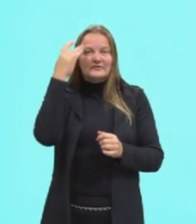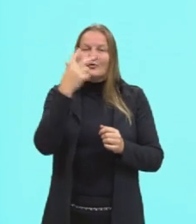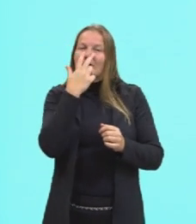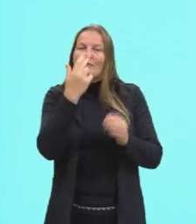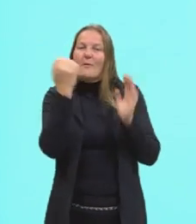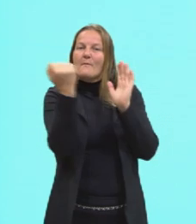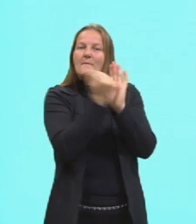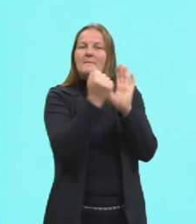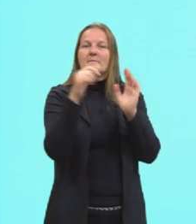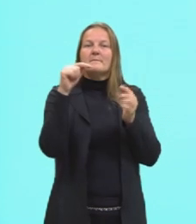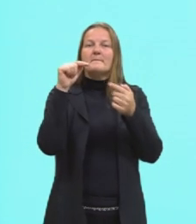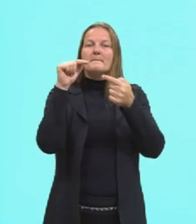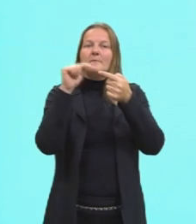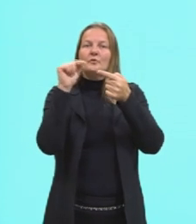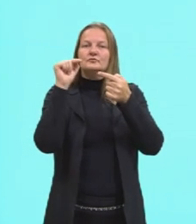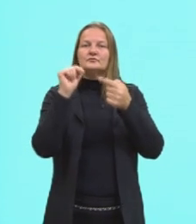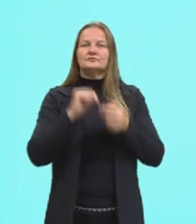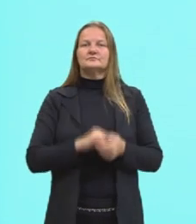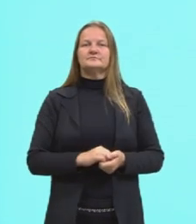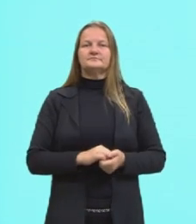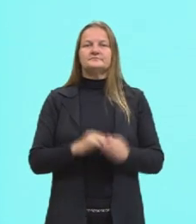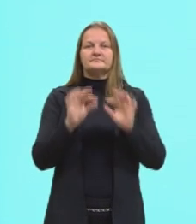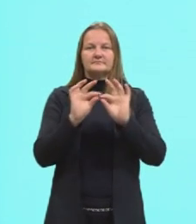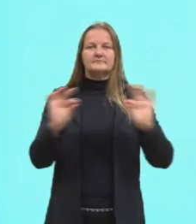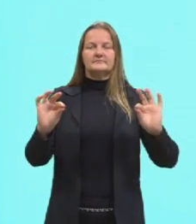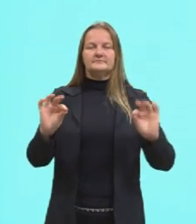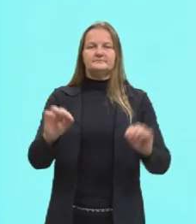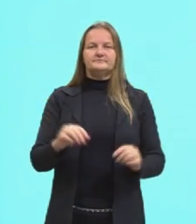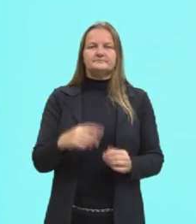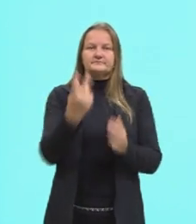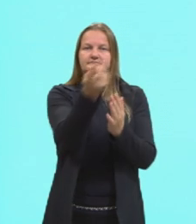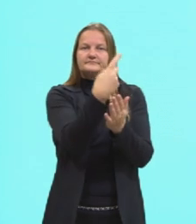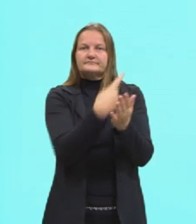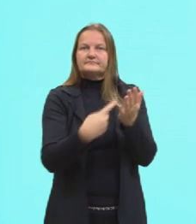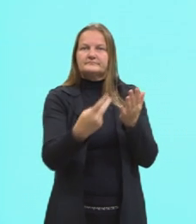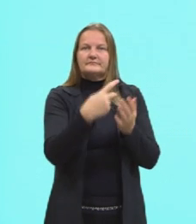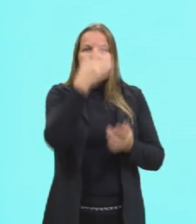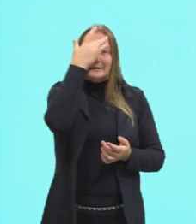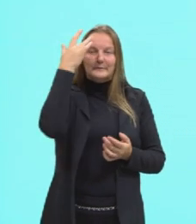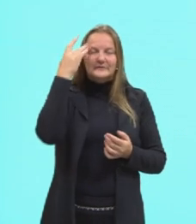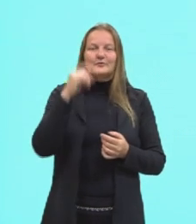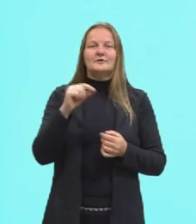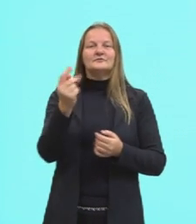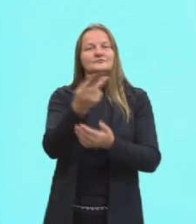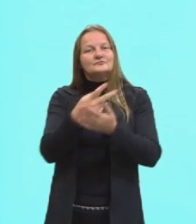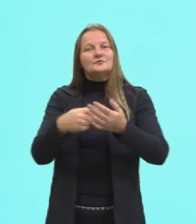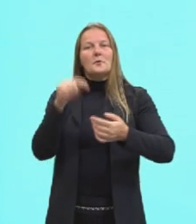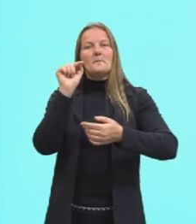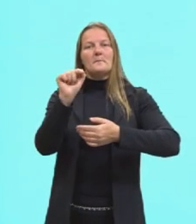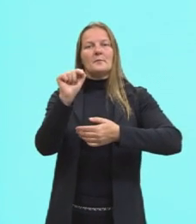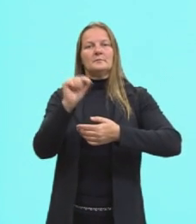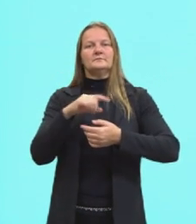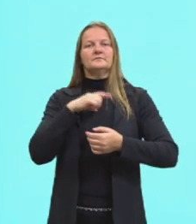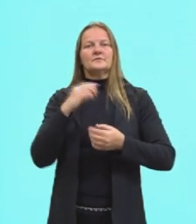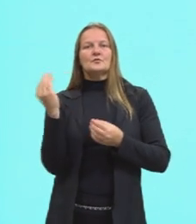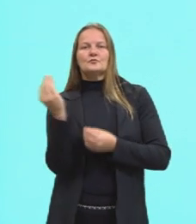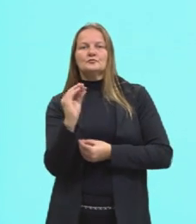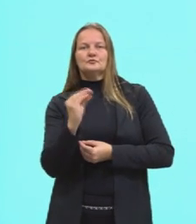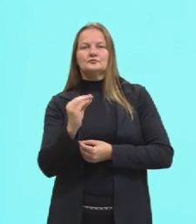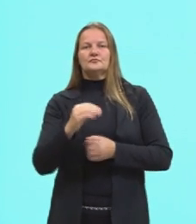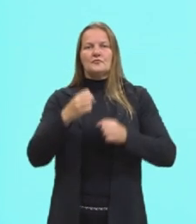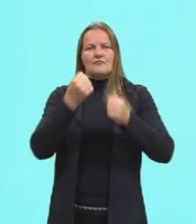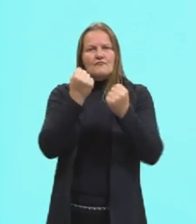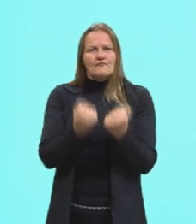conversou na física né a gente costuma simplificar então ao invés de desenhar uma pessoa eu tenho um ponto coloquei na